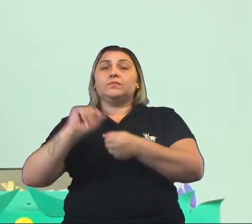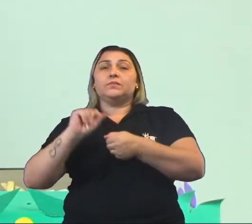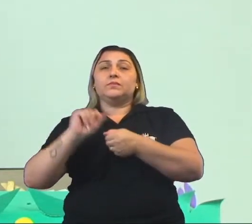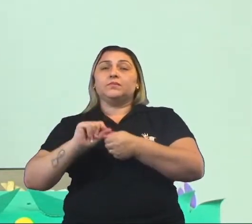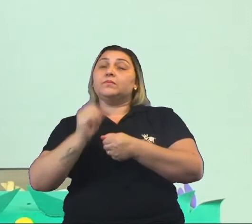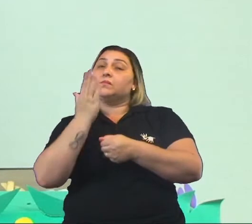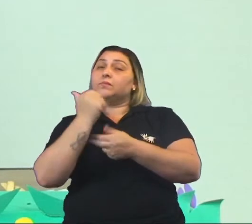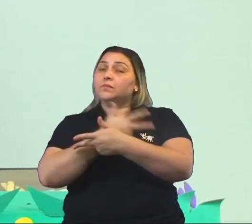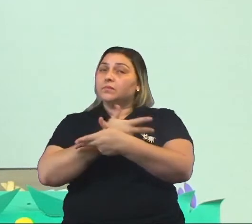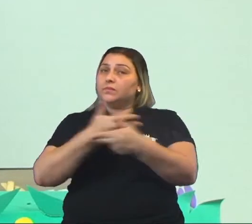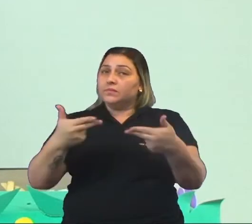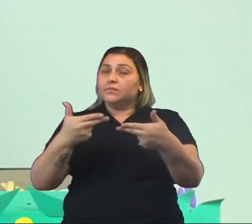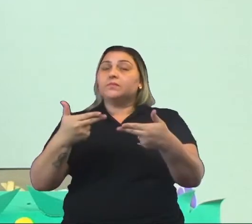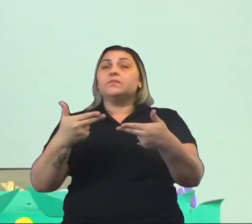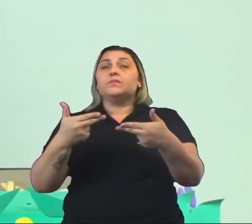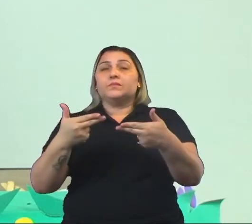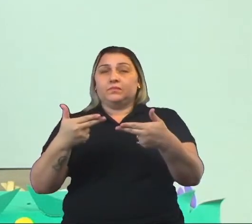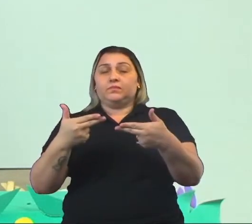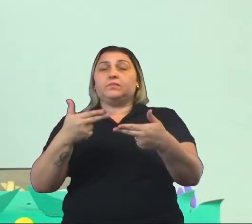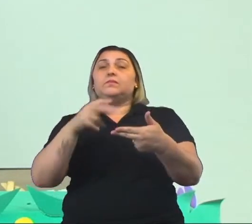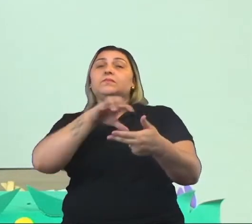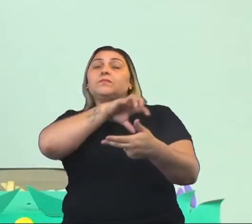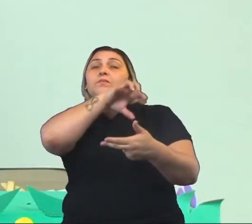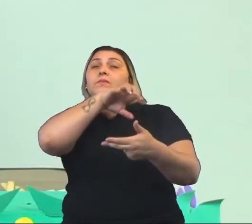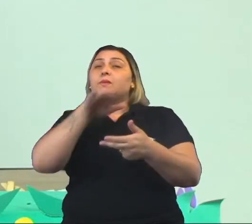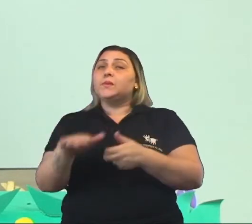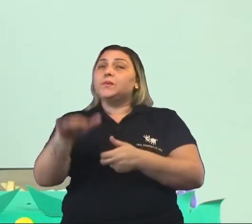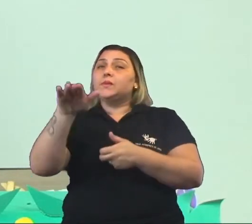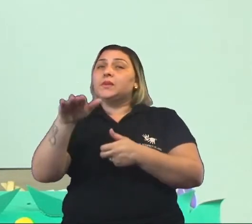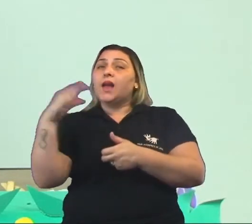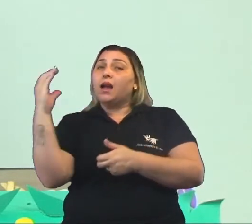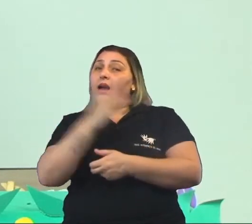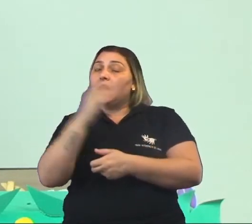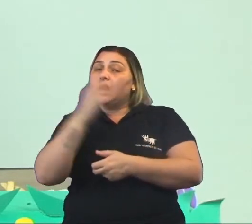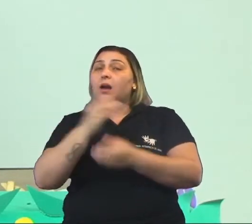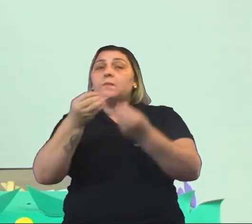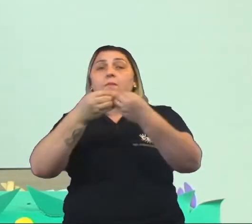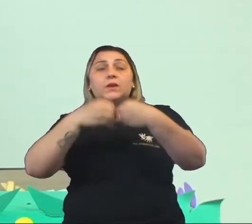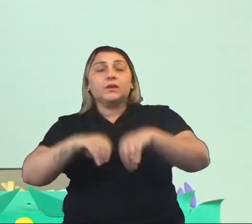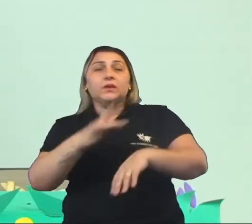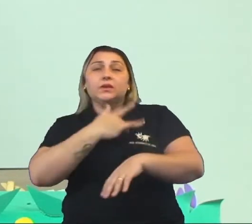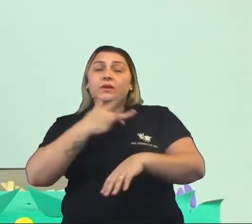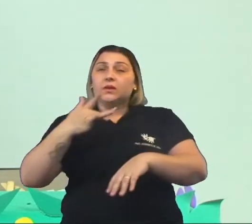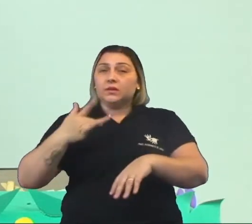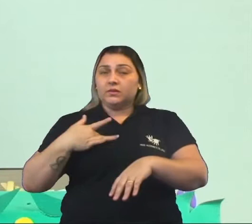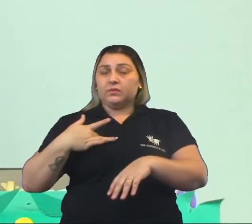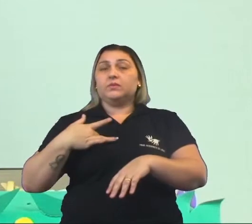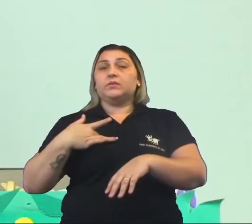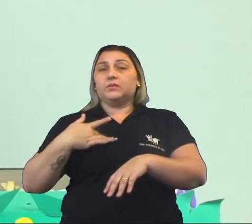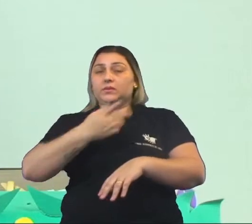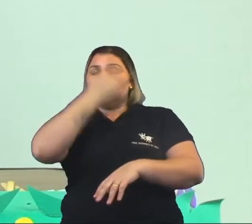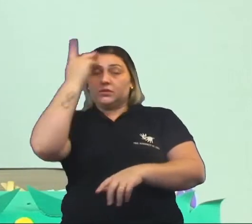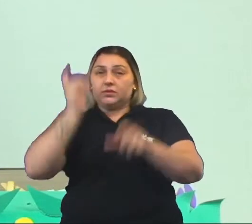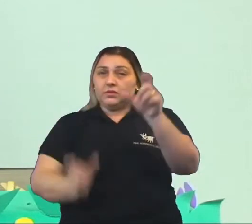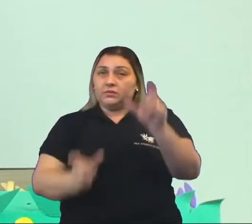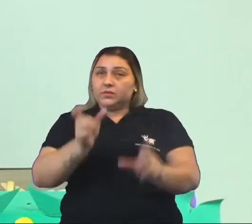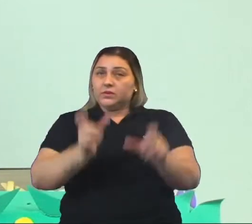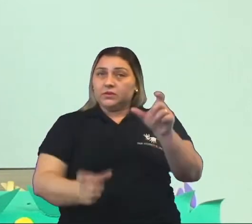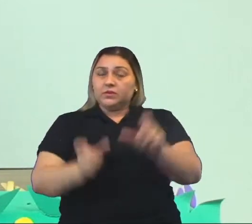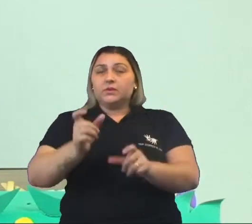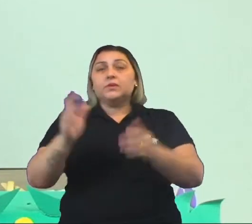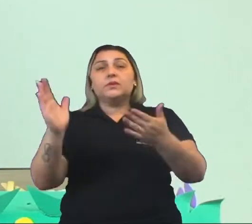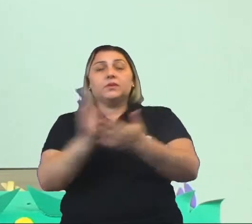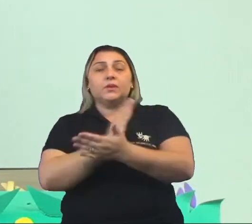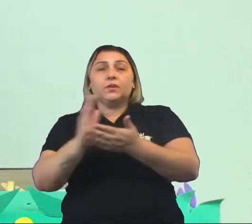os animais acabem crescendo mais rápido e prejudicando, além do seu próprio crescimento,